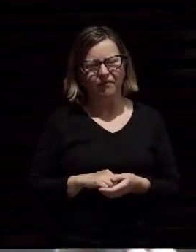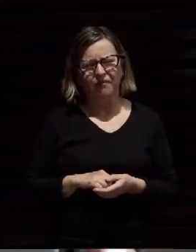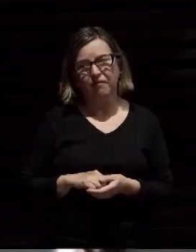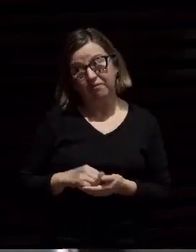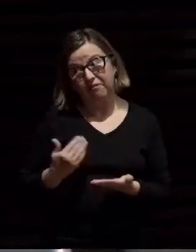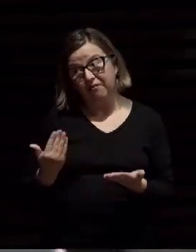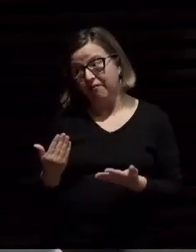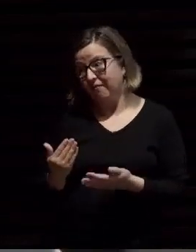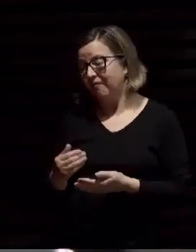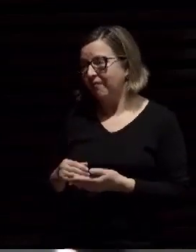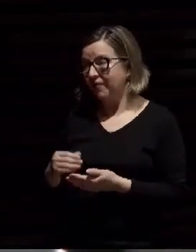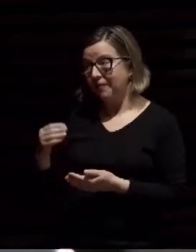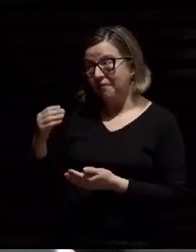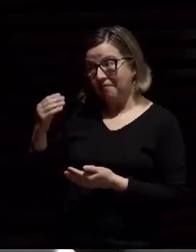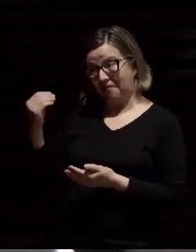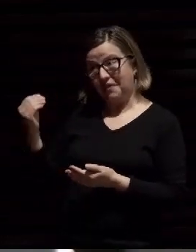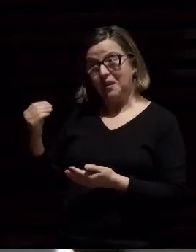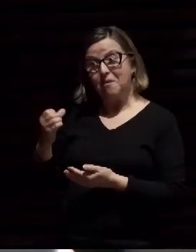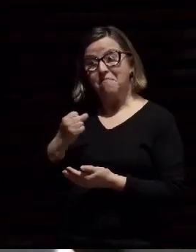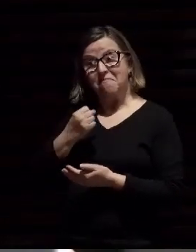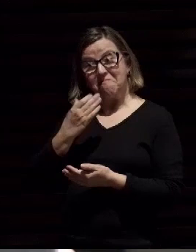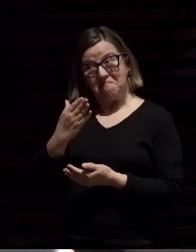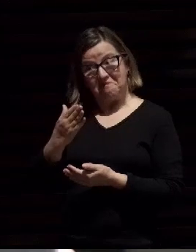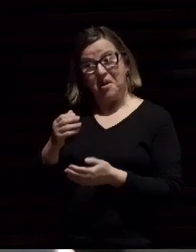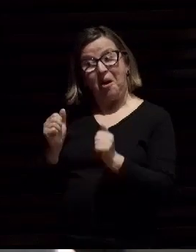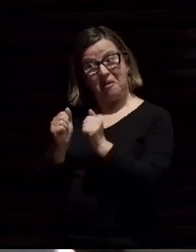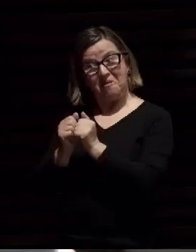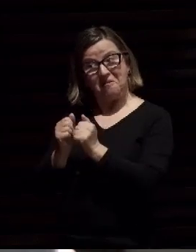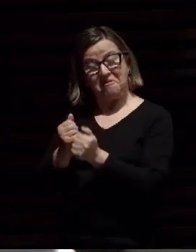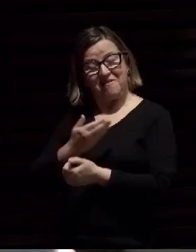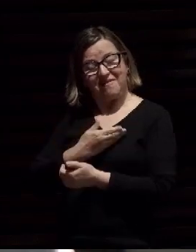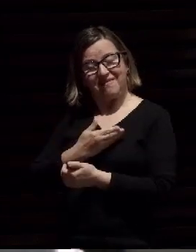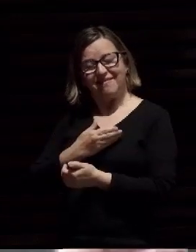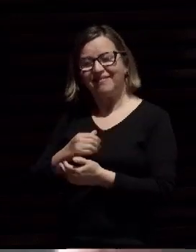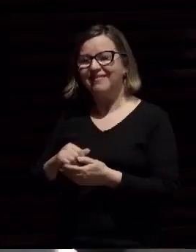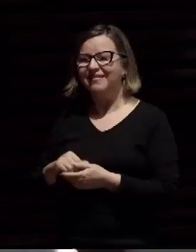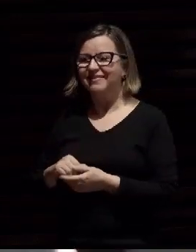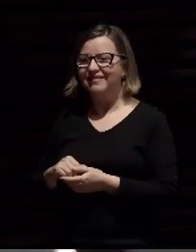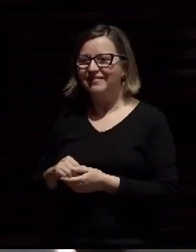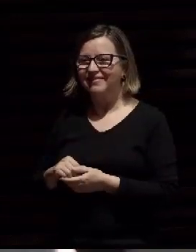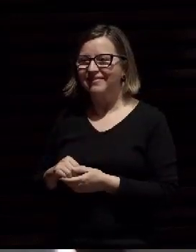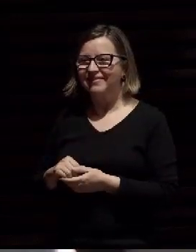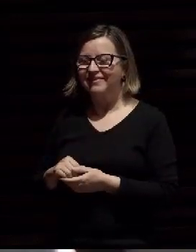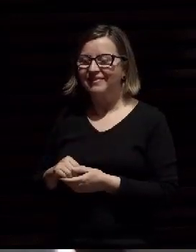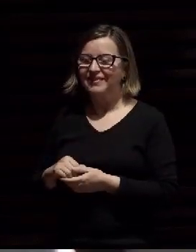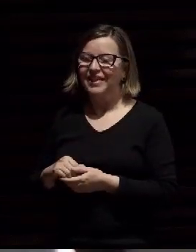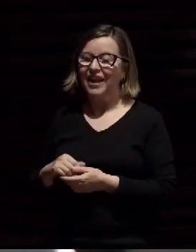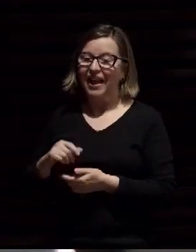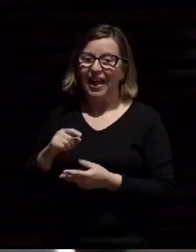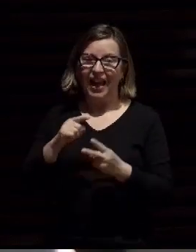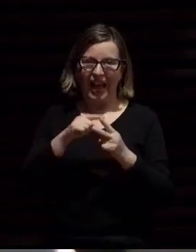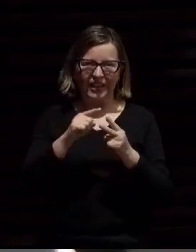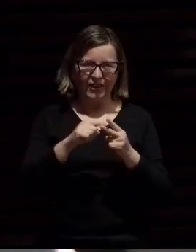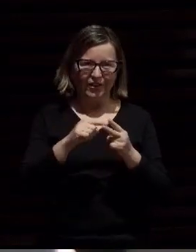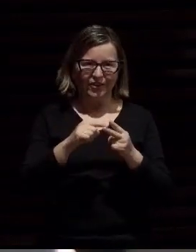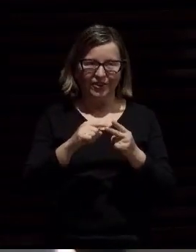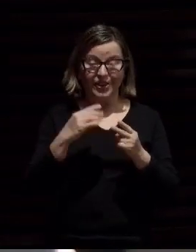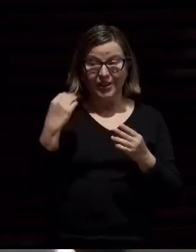boa viagem é bom, com companheiros é bom. E saímos bem cedo daqui na segunda-feira.